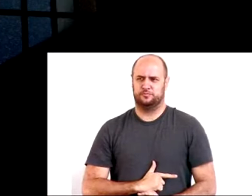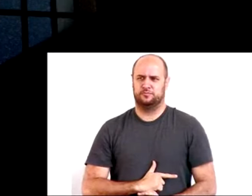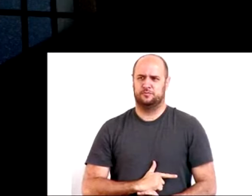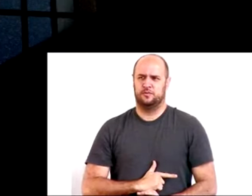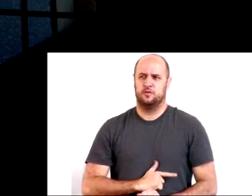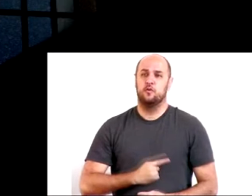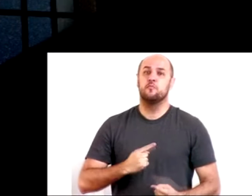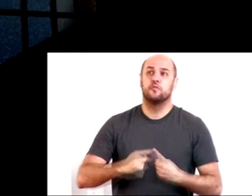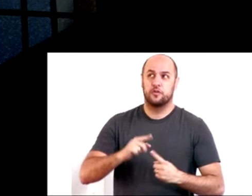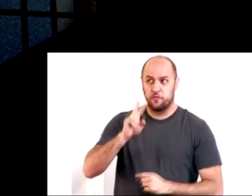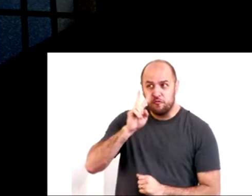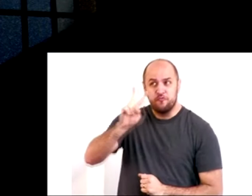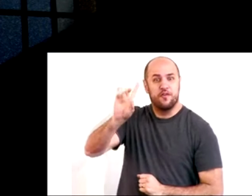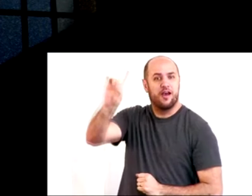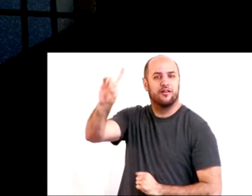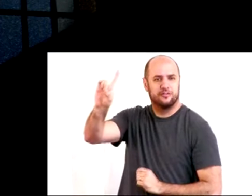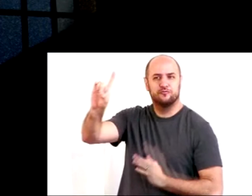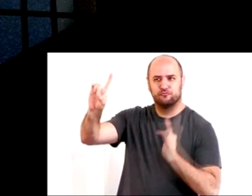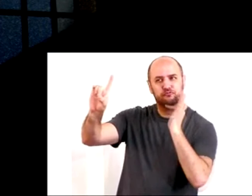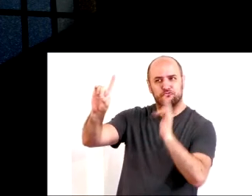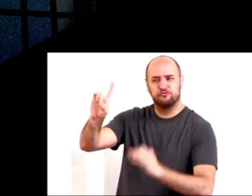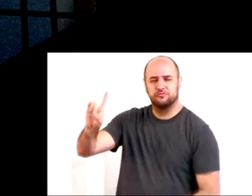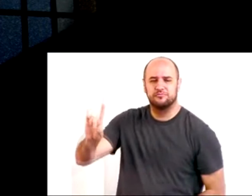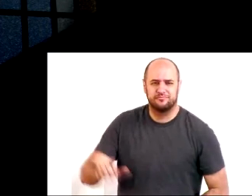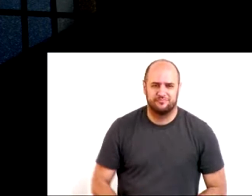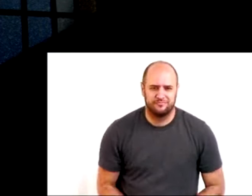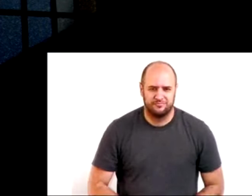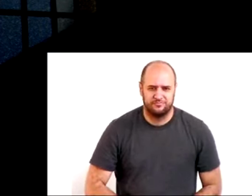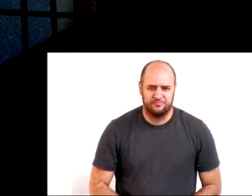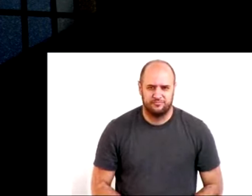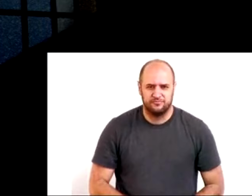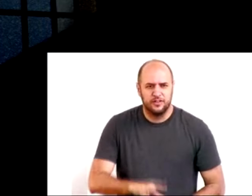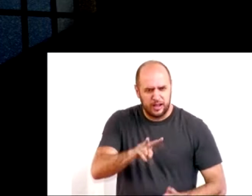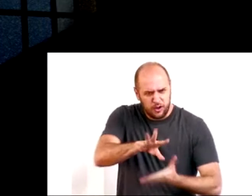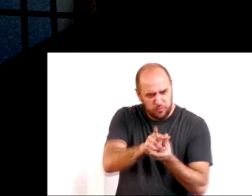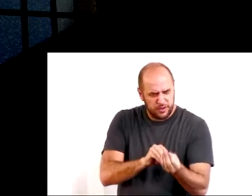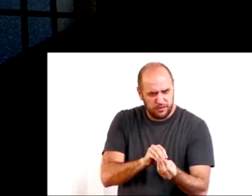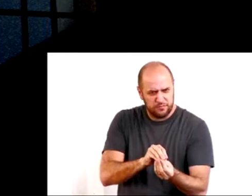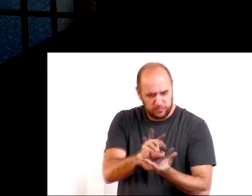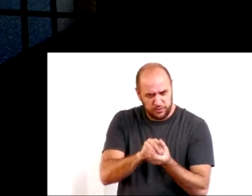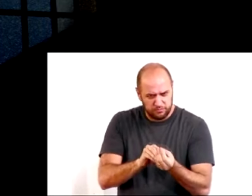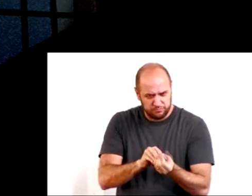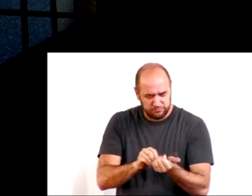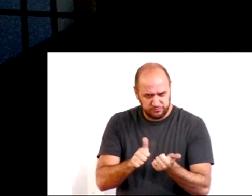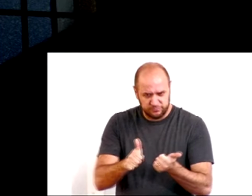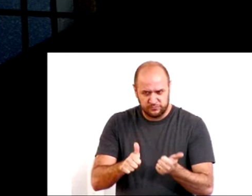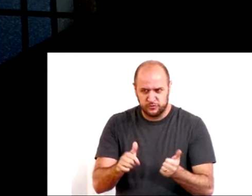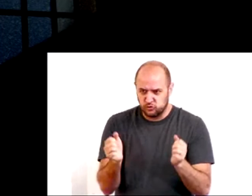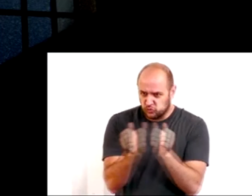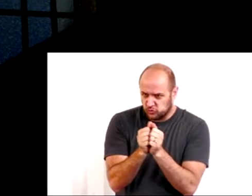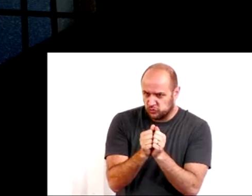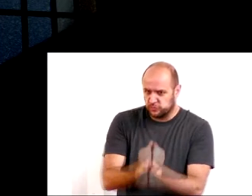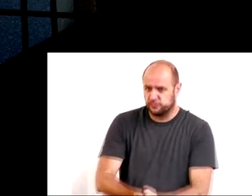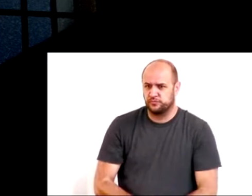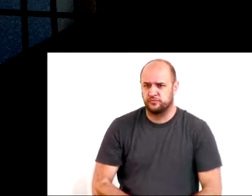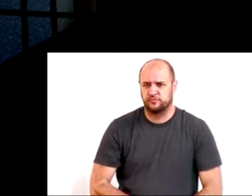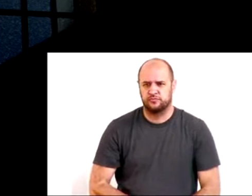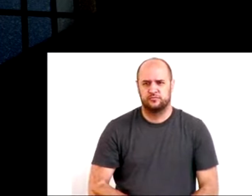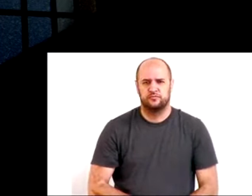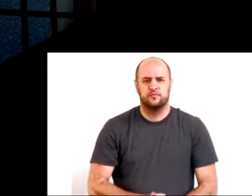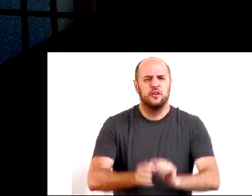porque verão a Deus. Vamos ler todos juntos, a uma só voz.